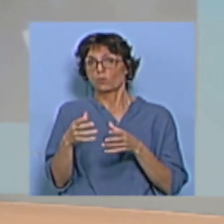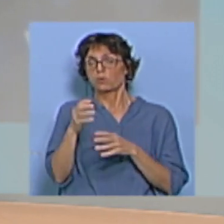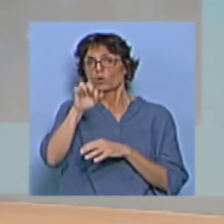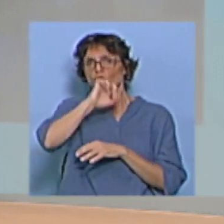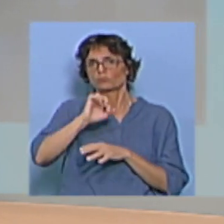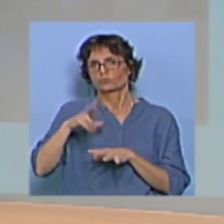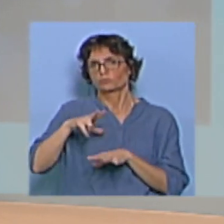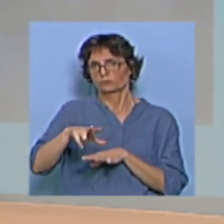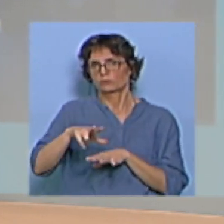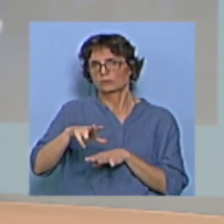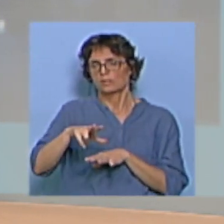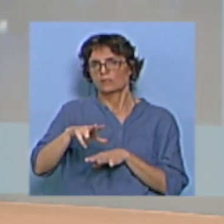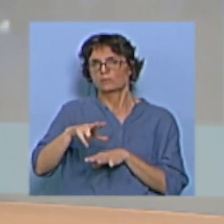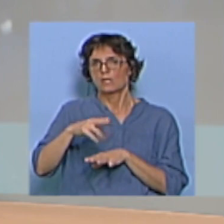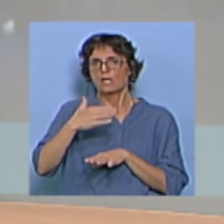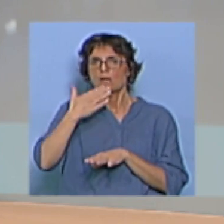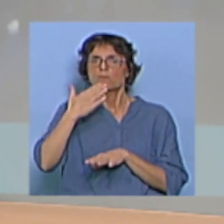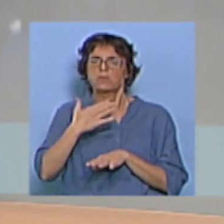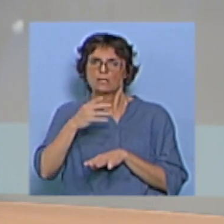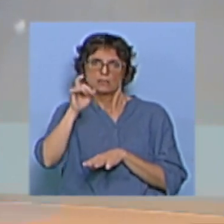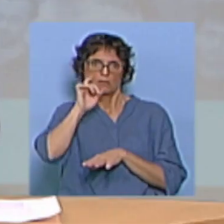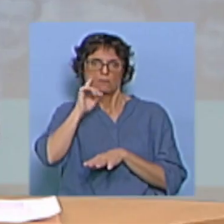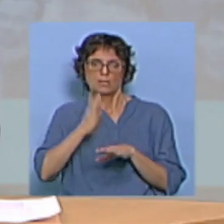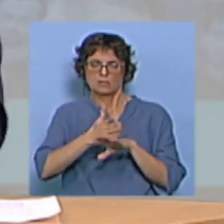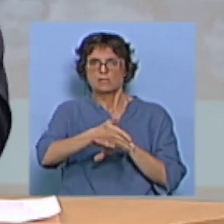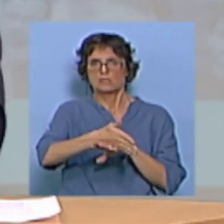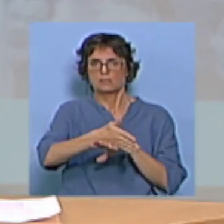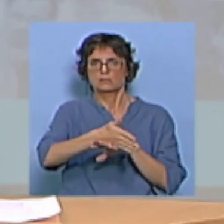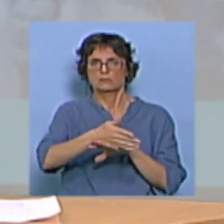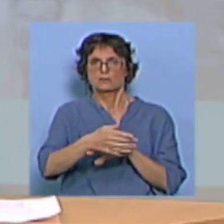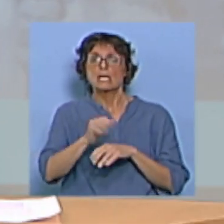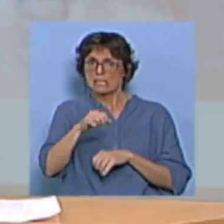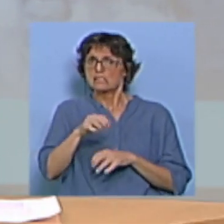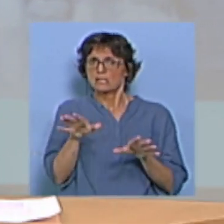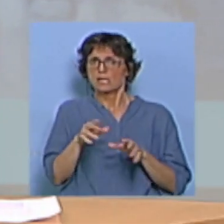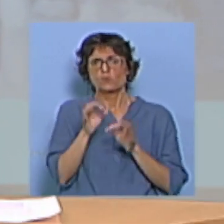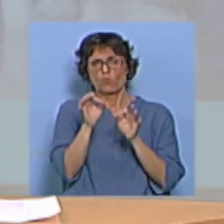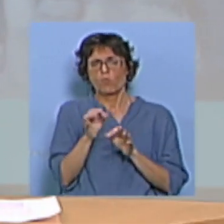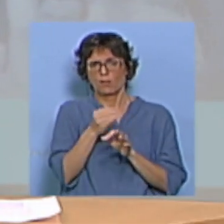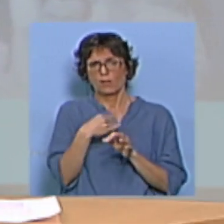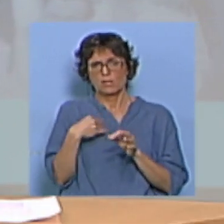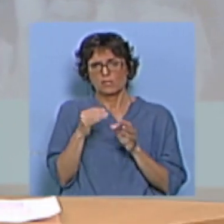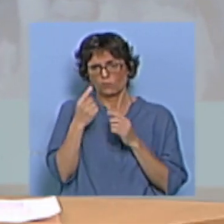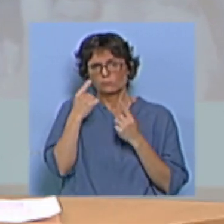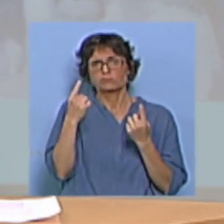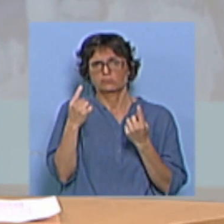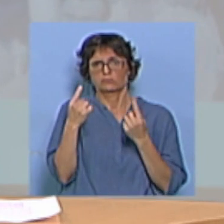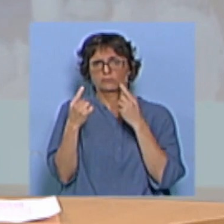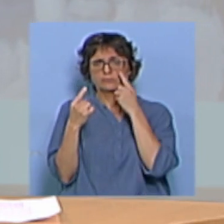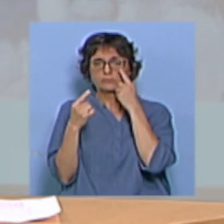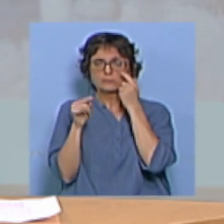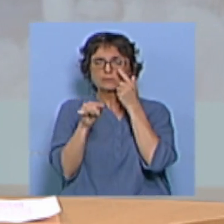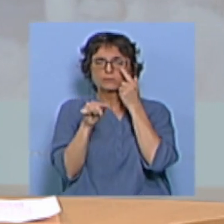de salvaguardar esse acesso universal. Sim, no cuidado que devemos ter pela saúde pública, precisamente nesse sentido de uma solidariedade